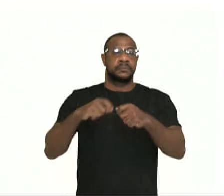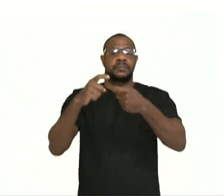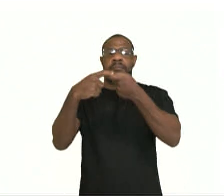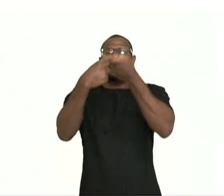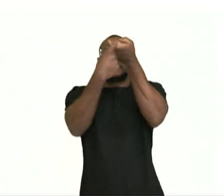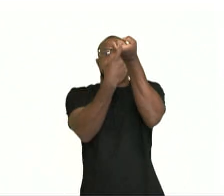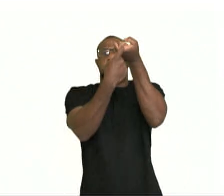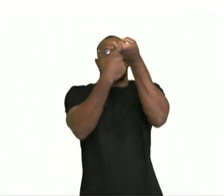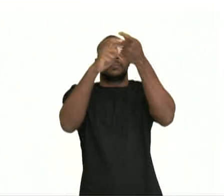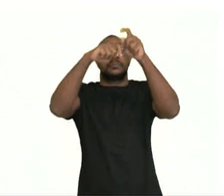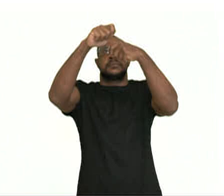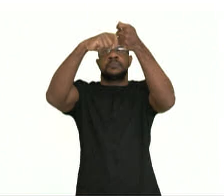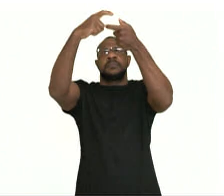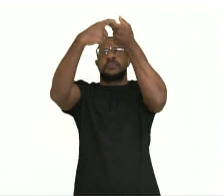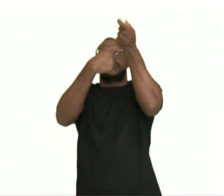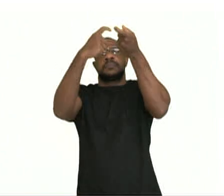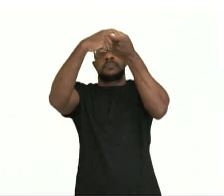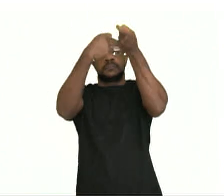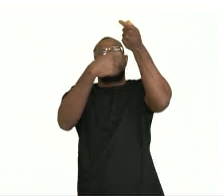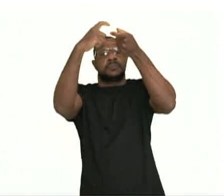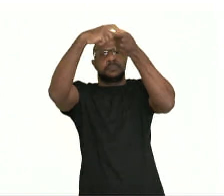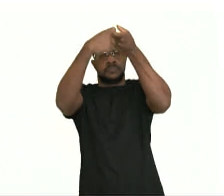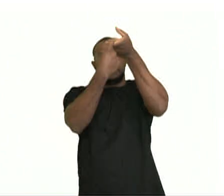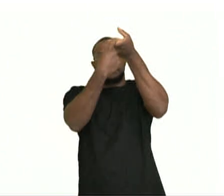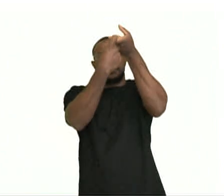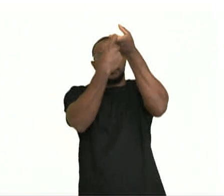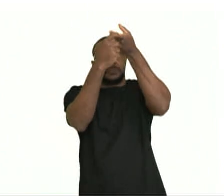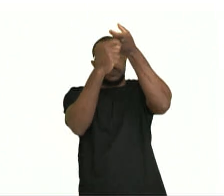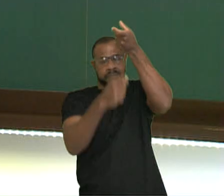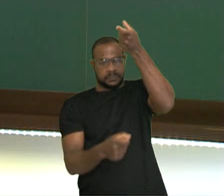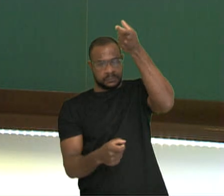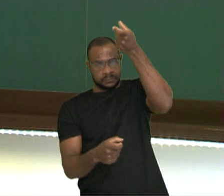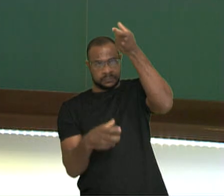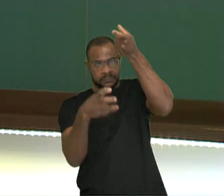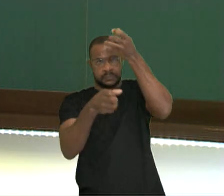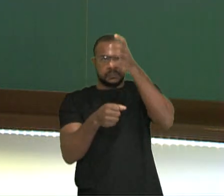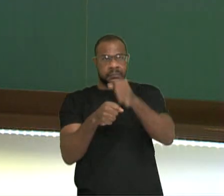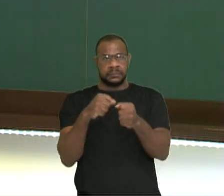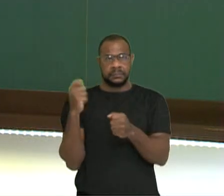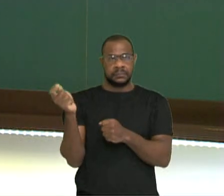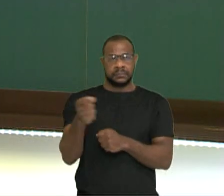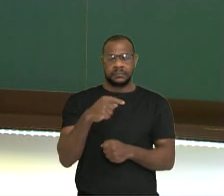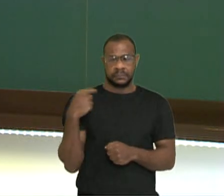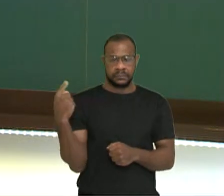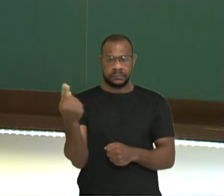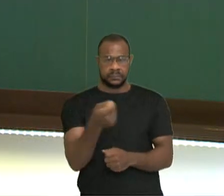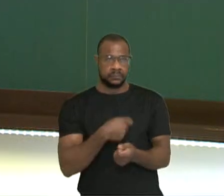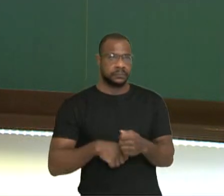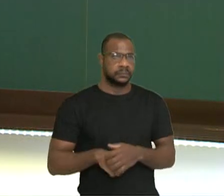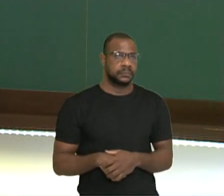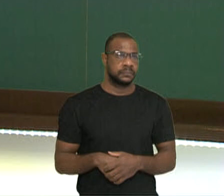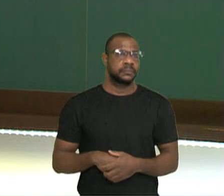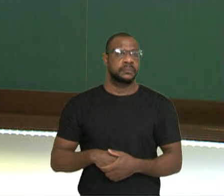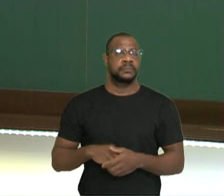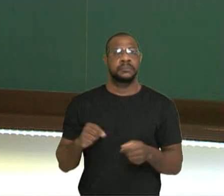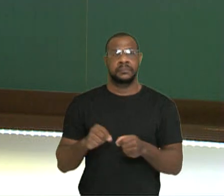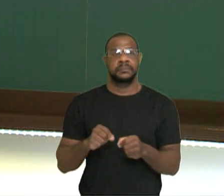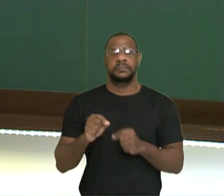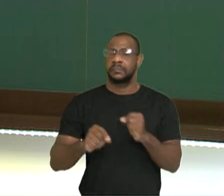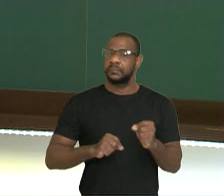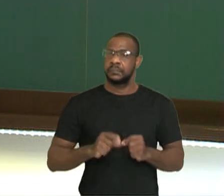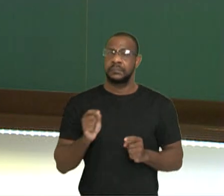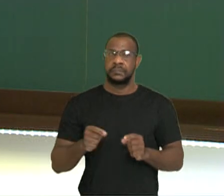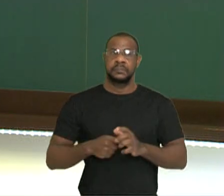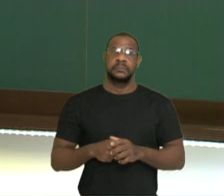né, fixado no alto, e as pessoas vão trabalhando, se relacionando com esse tecido, né? Então, ó, trata-se de um